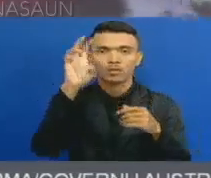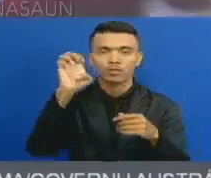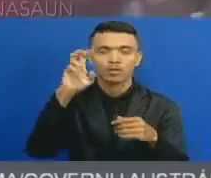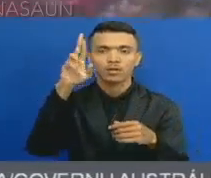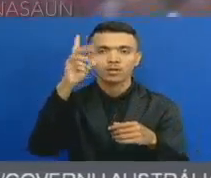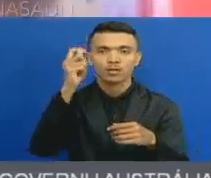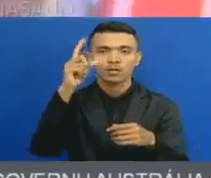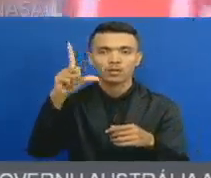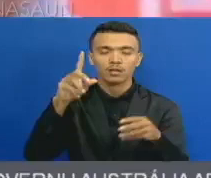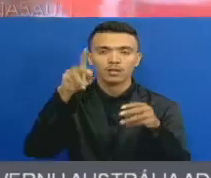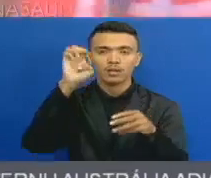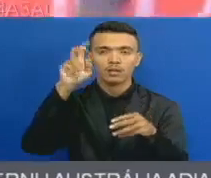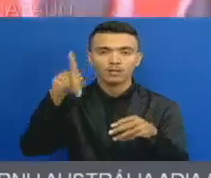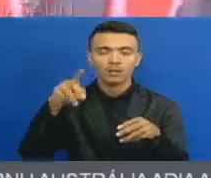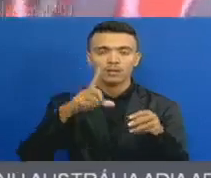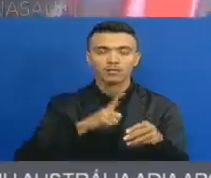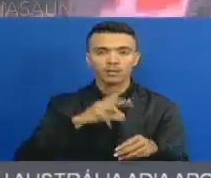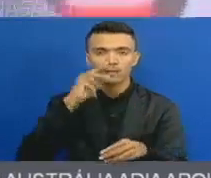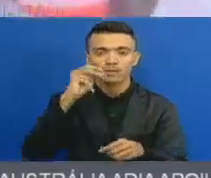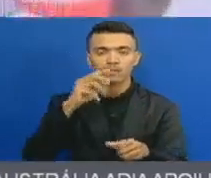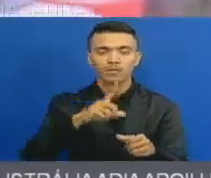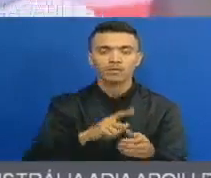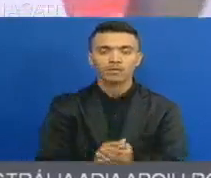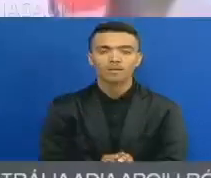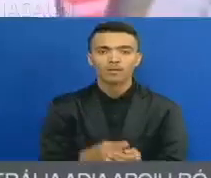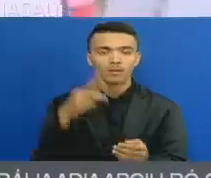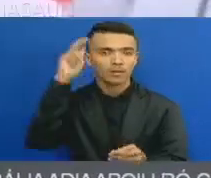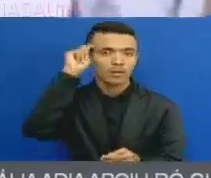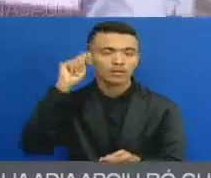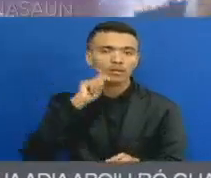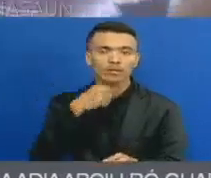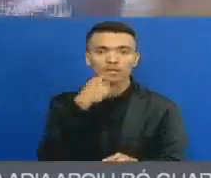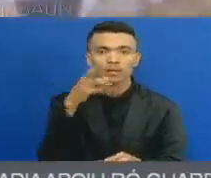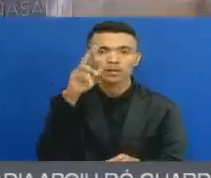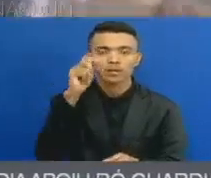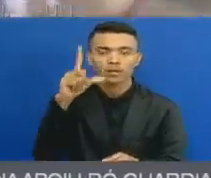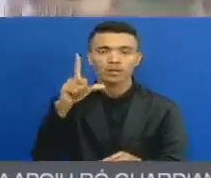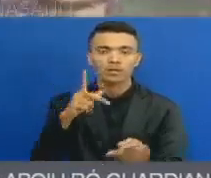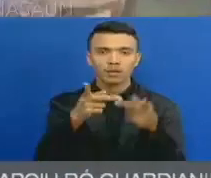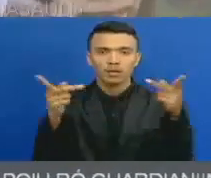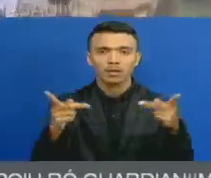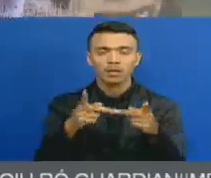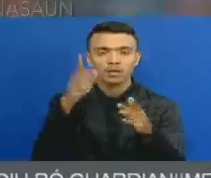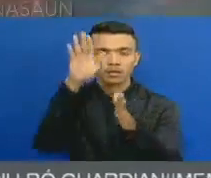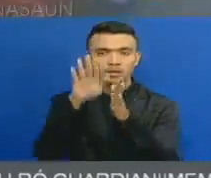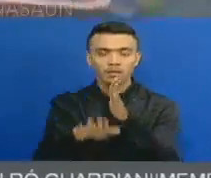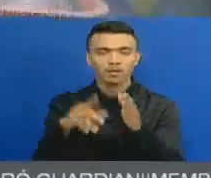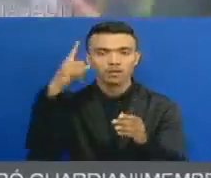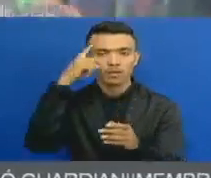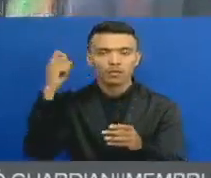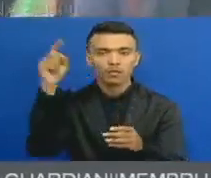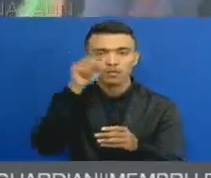em Ida e a município Lauten. Taur Matanruak atetem. RTTLP ni área cobertura se menos tamba